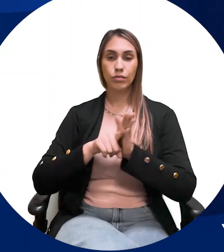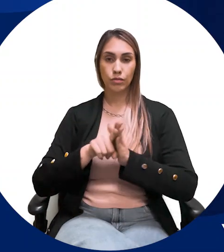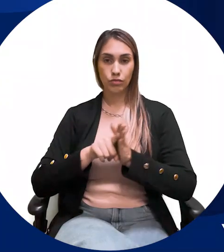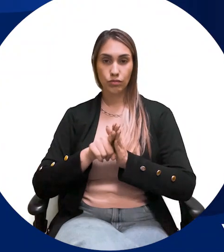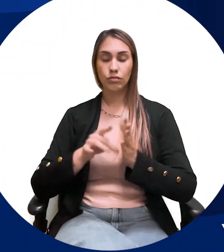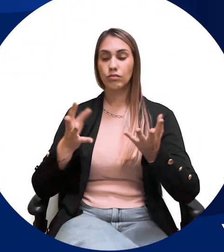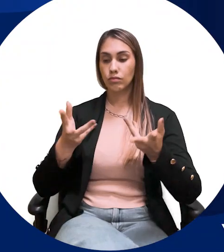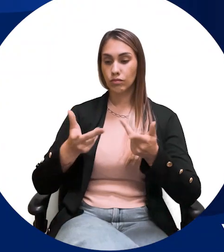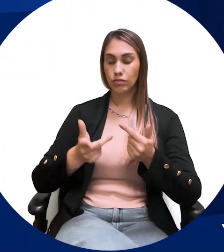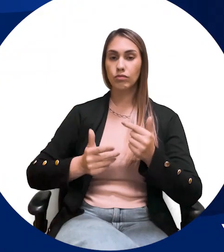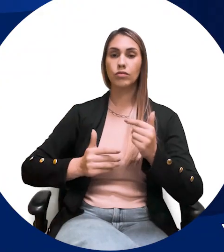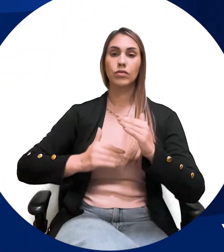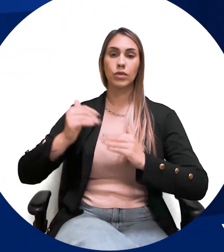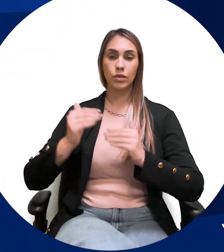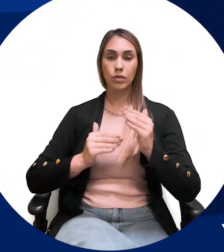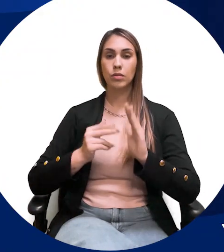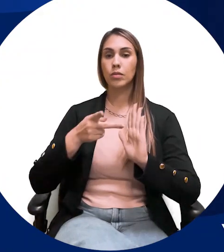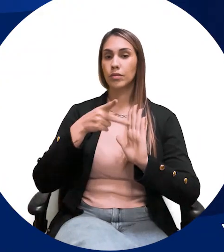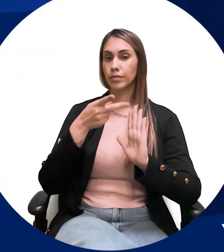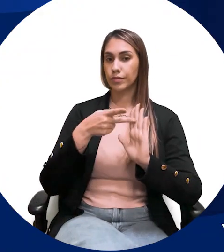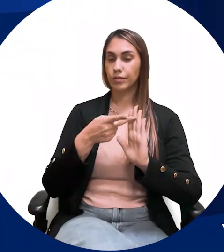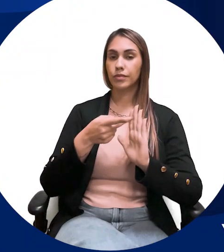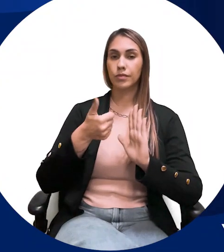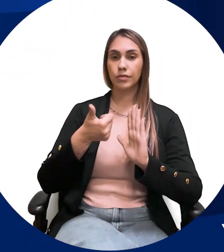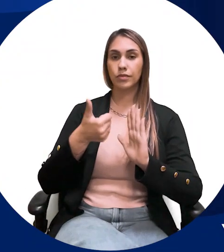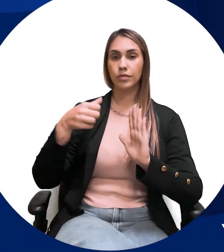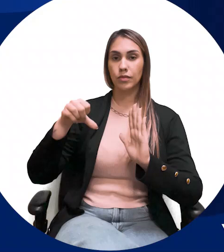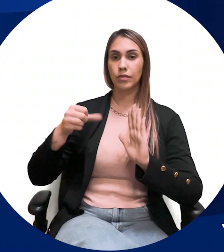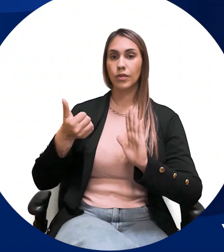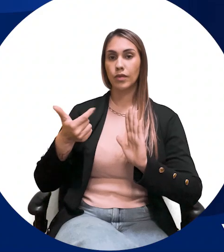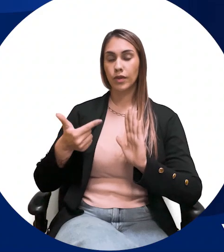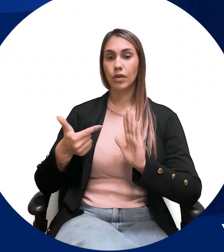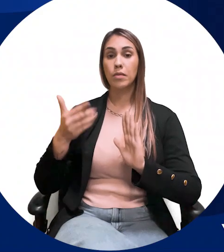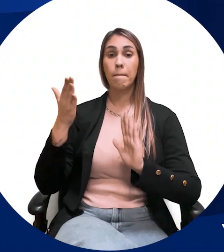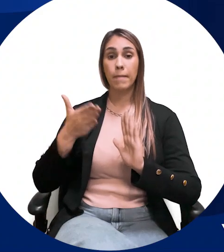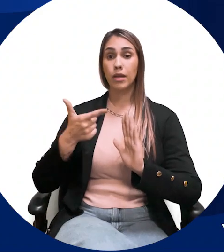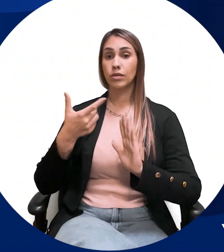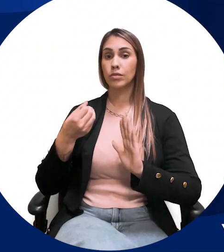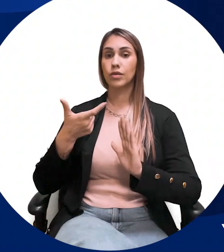pela Comissão de Qualificação Profissional, instituída pela Portaria número